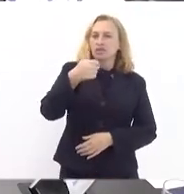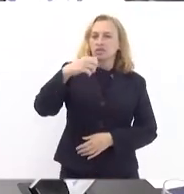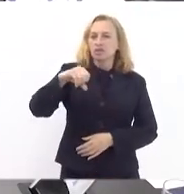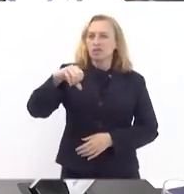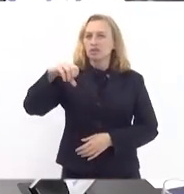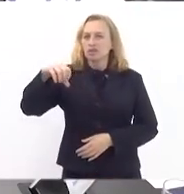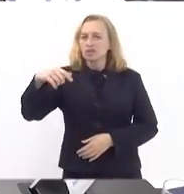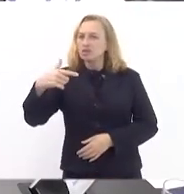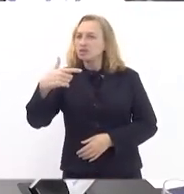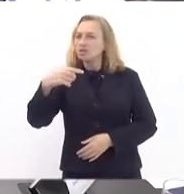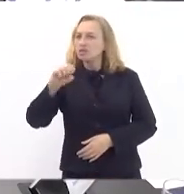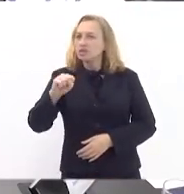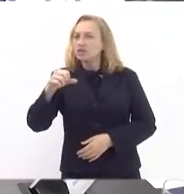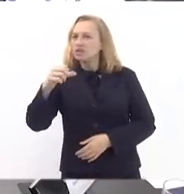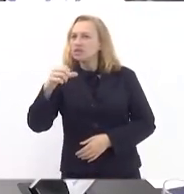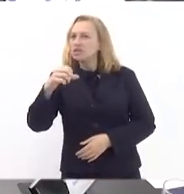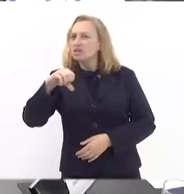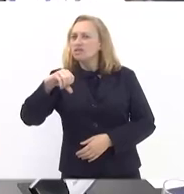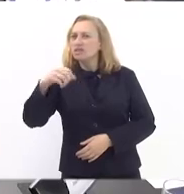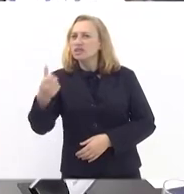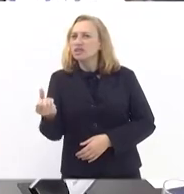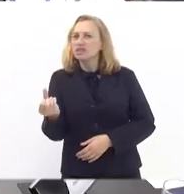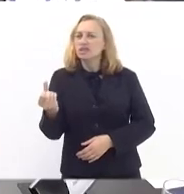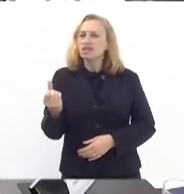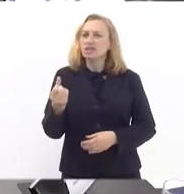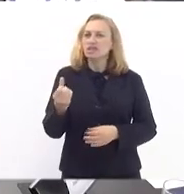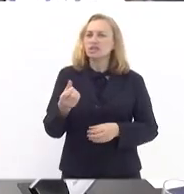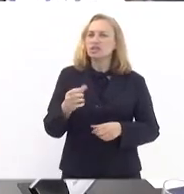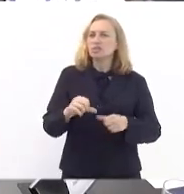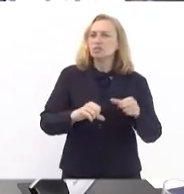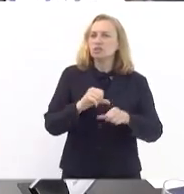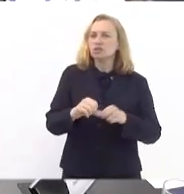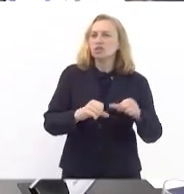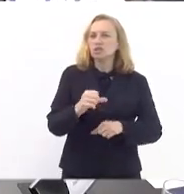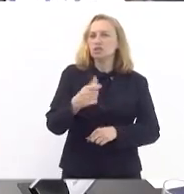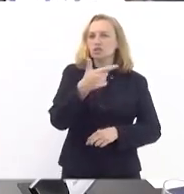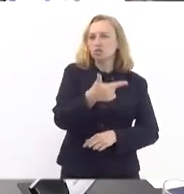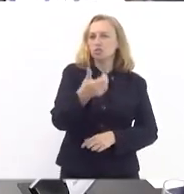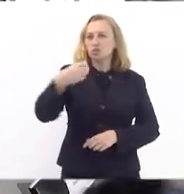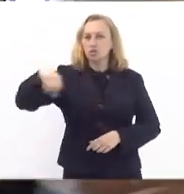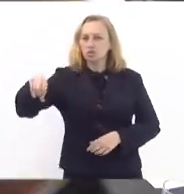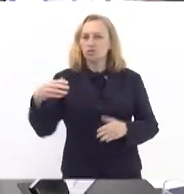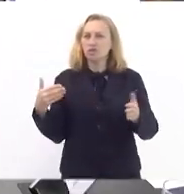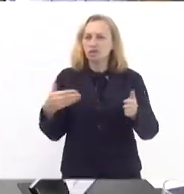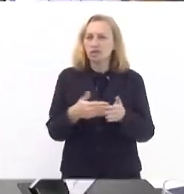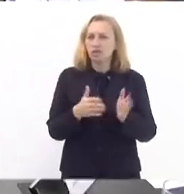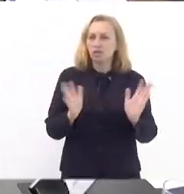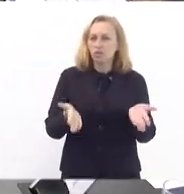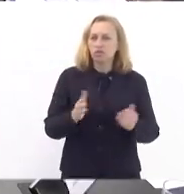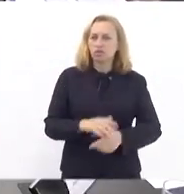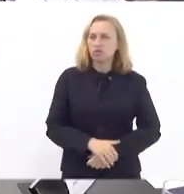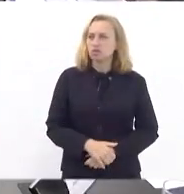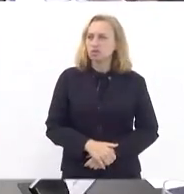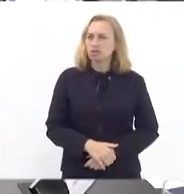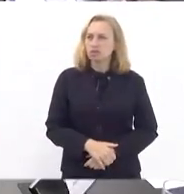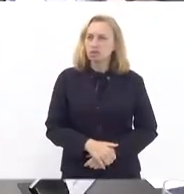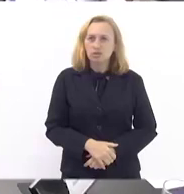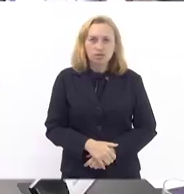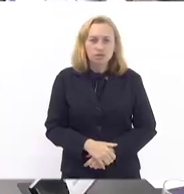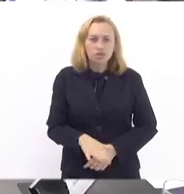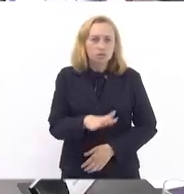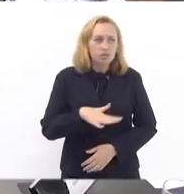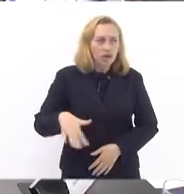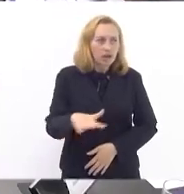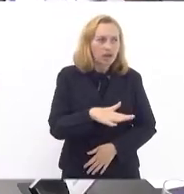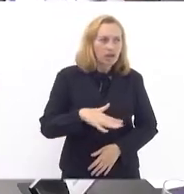ele houve modificações e ele se transformou em no grupamento rodoviário em 2009 perdura até hoje e ele tem